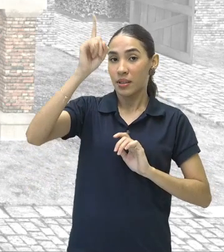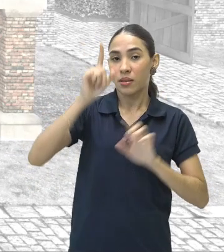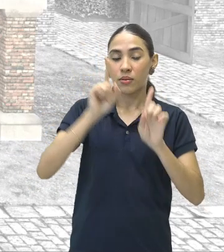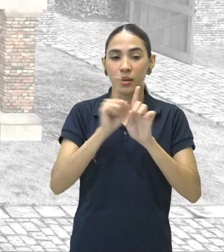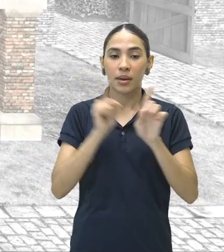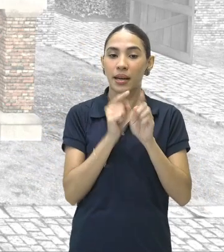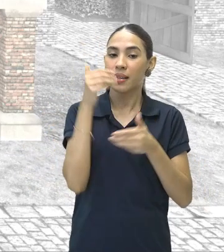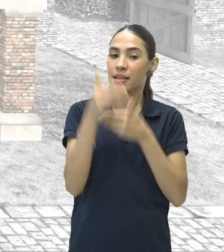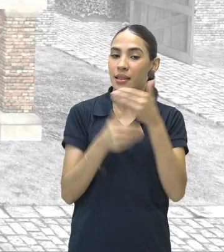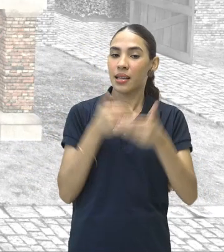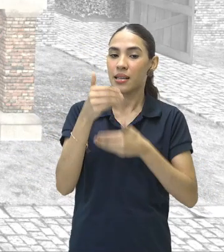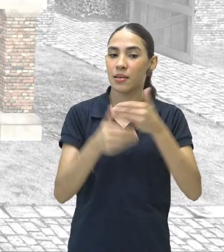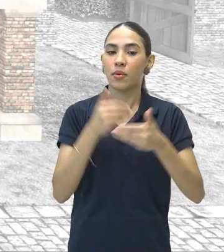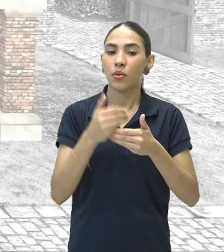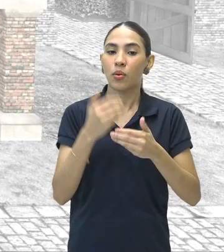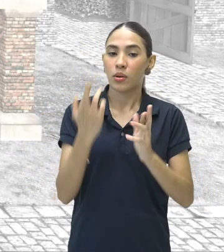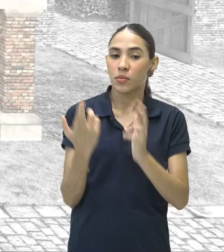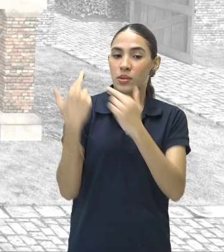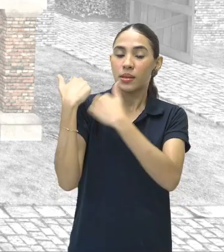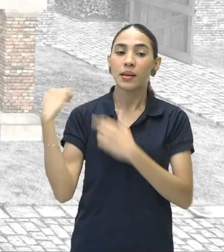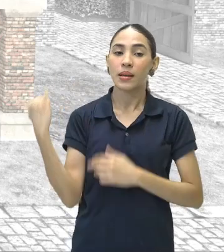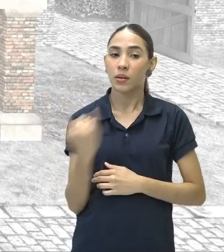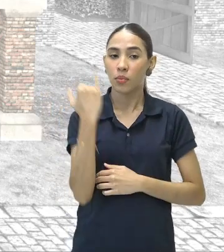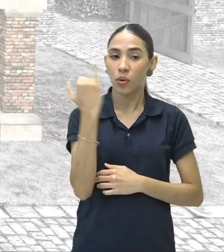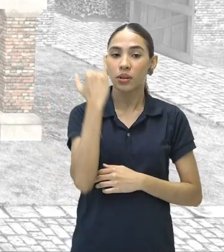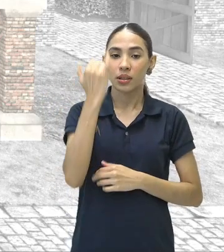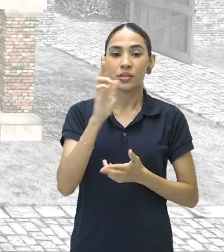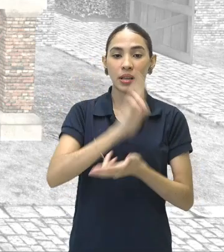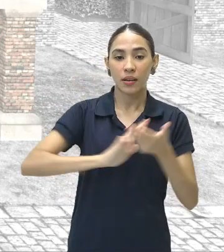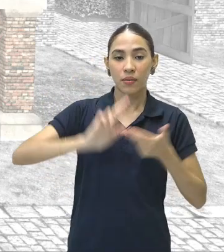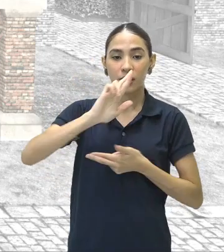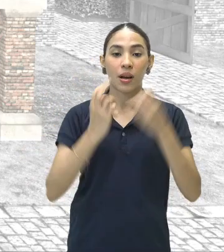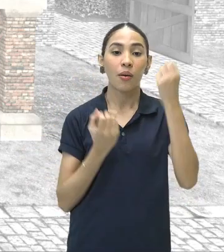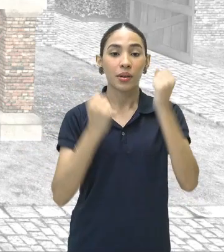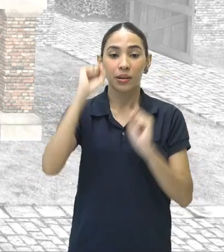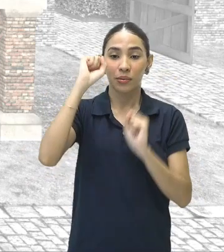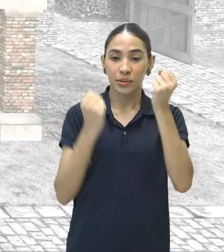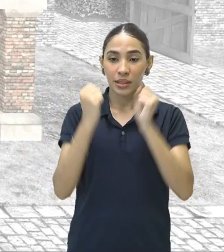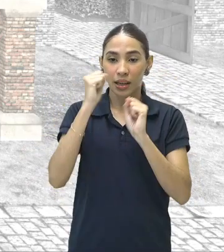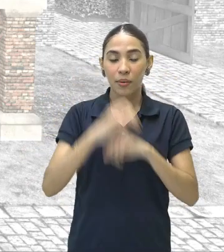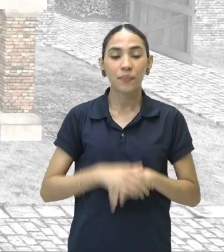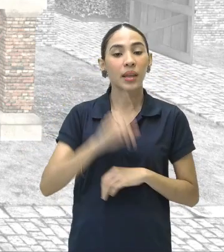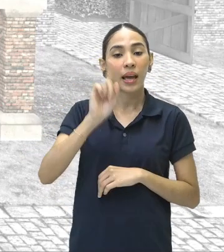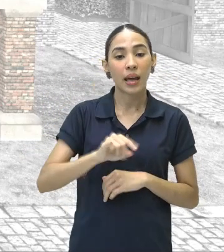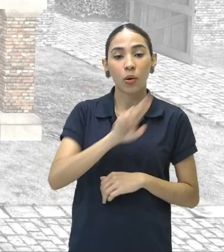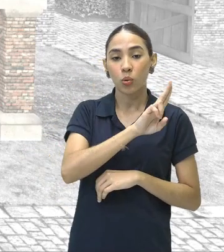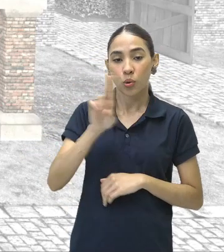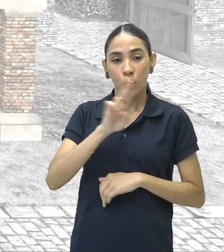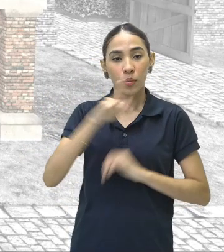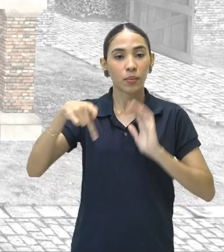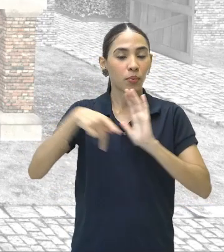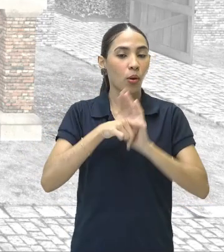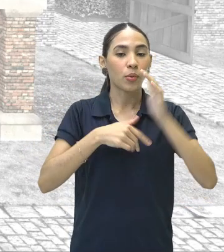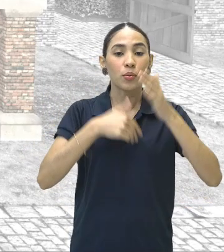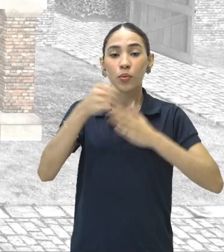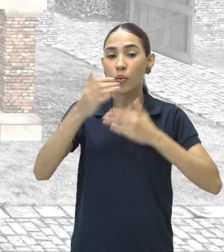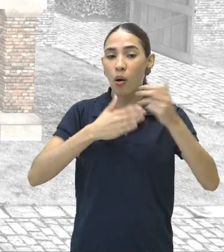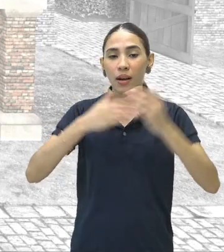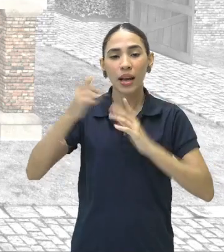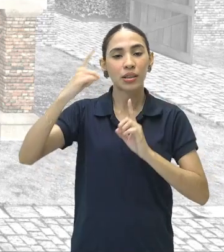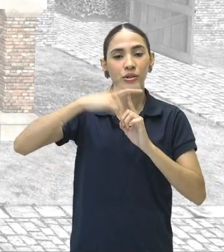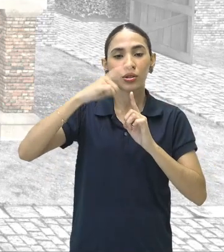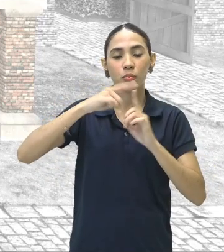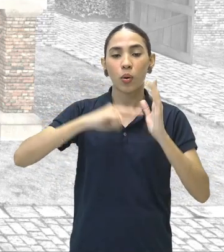desempenhou um papel importante na Revolução Industrial. É o nome dado a qualquer motor